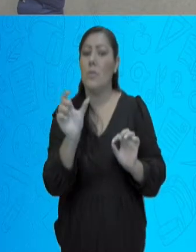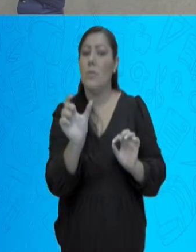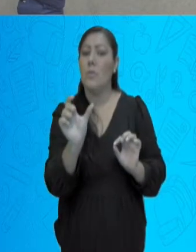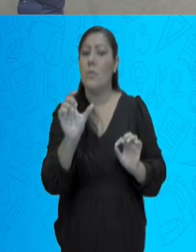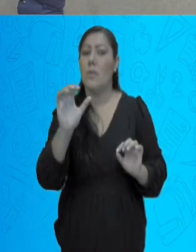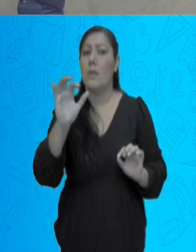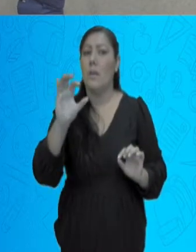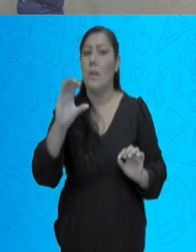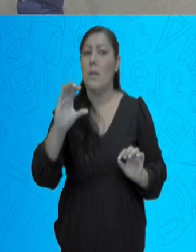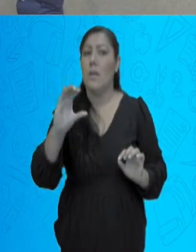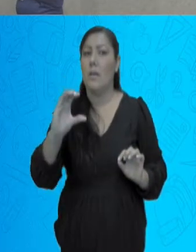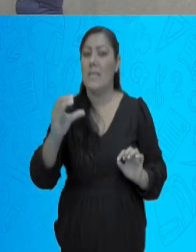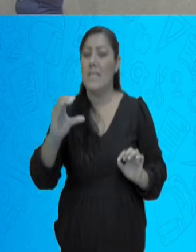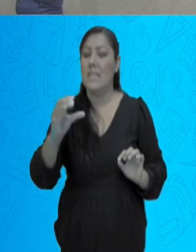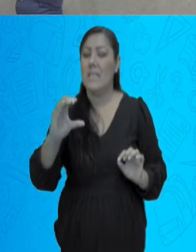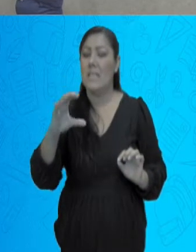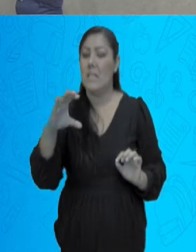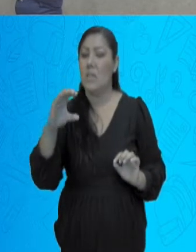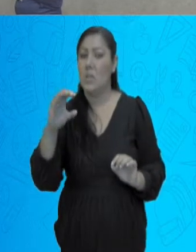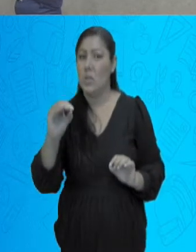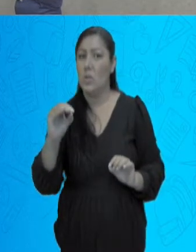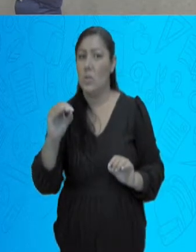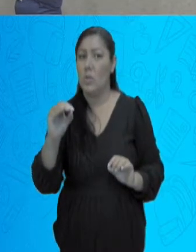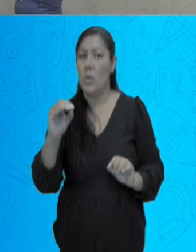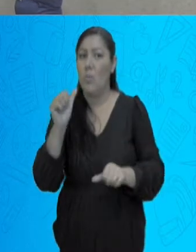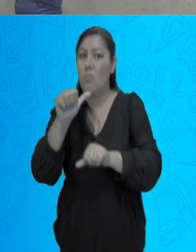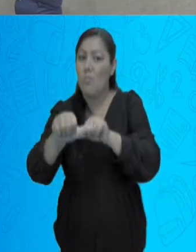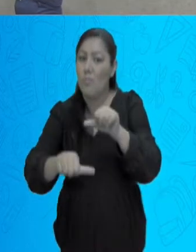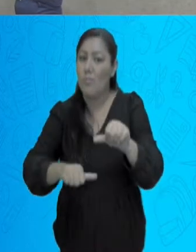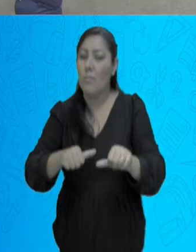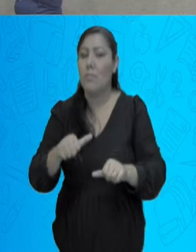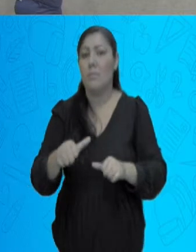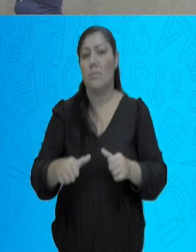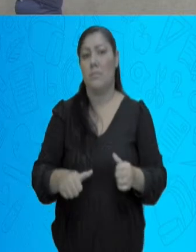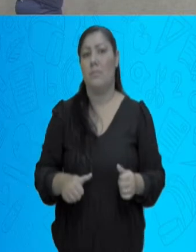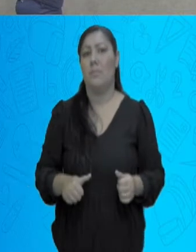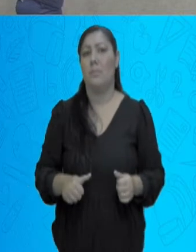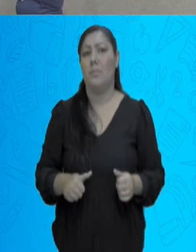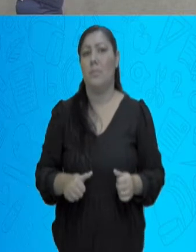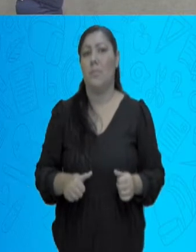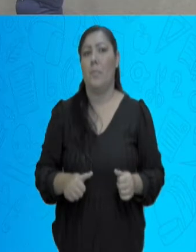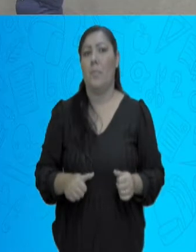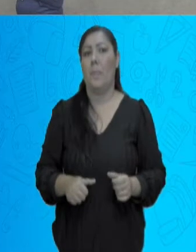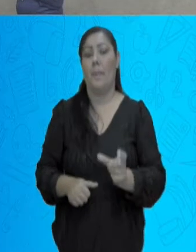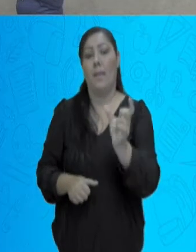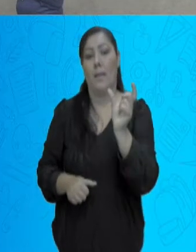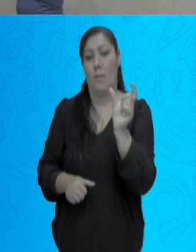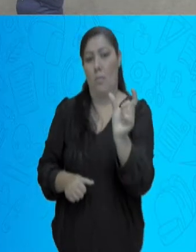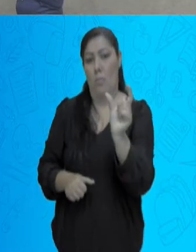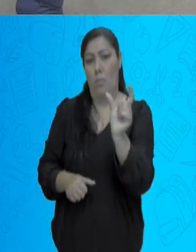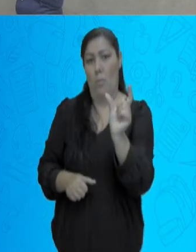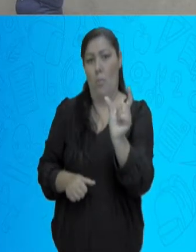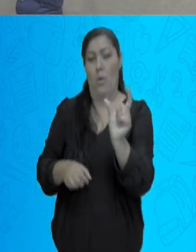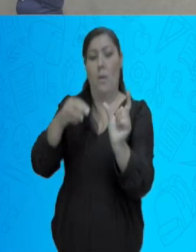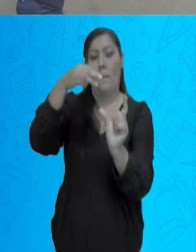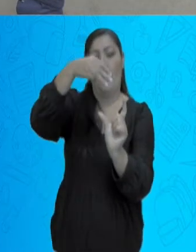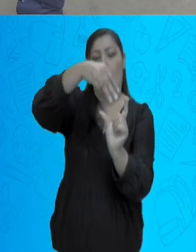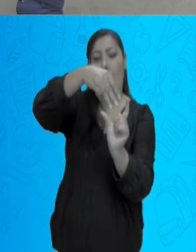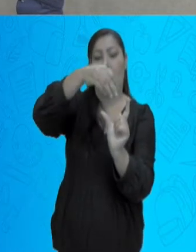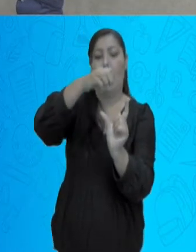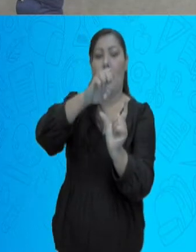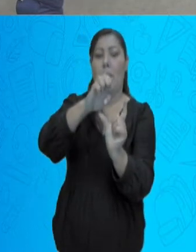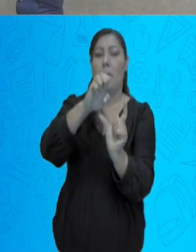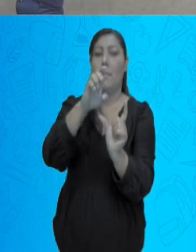C cedilha. Só que aí eu posso entender que o radical aí, o